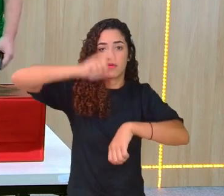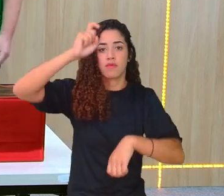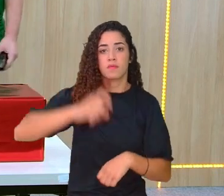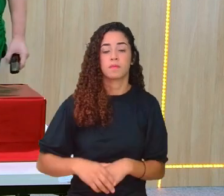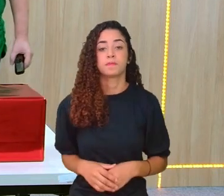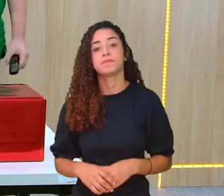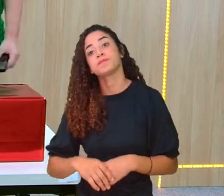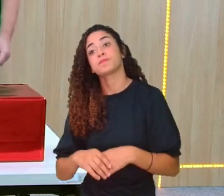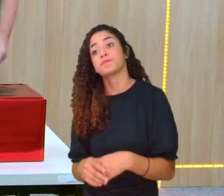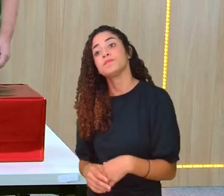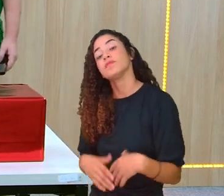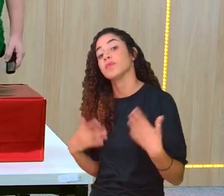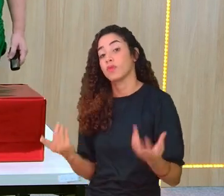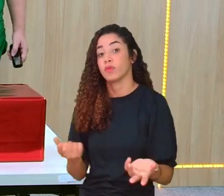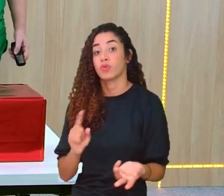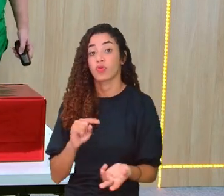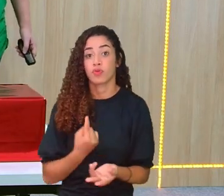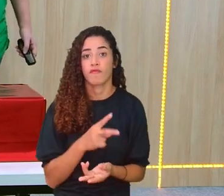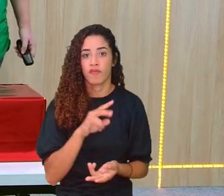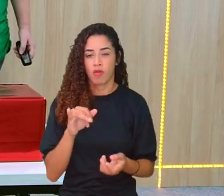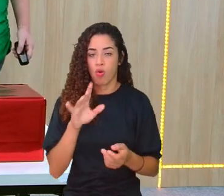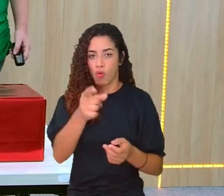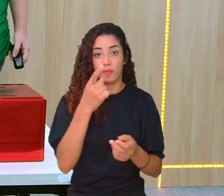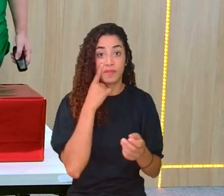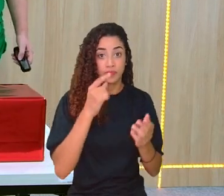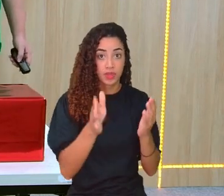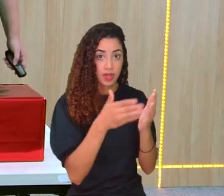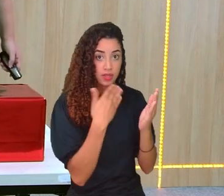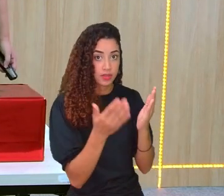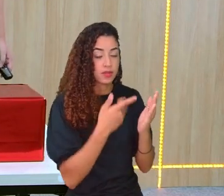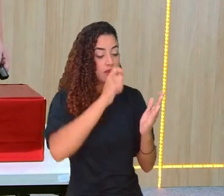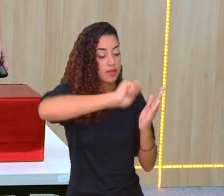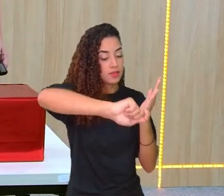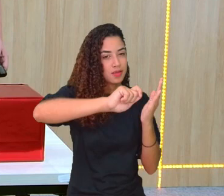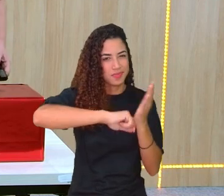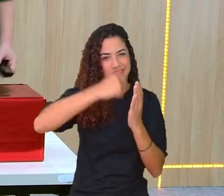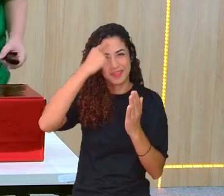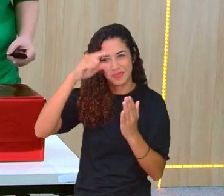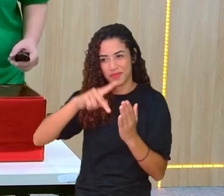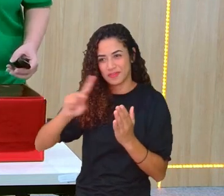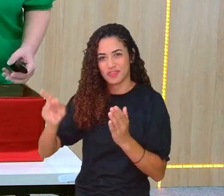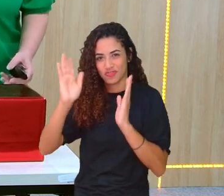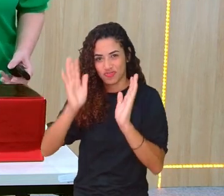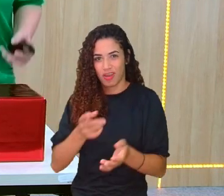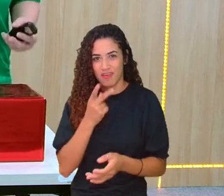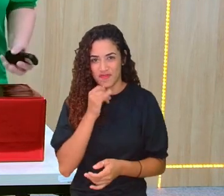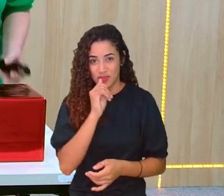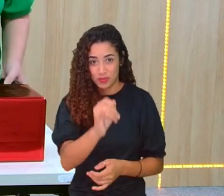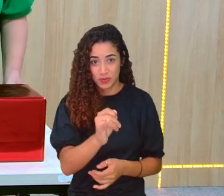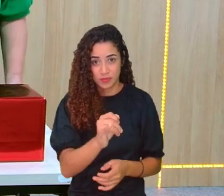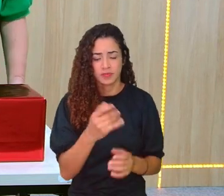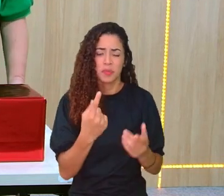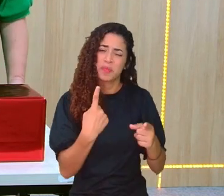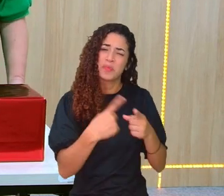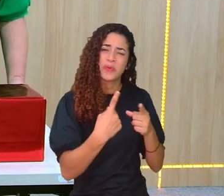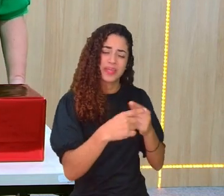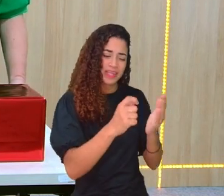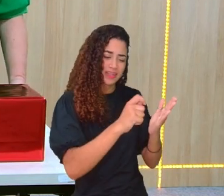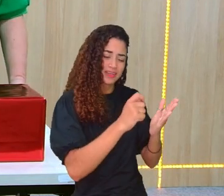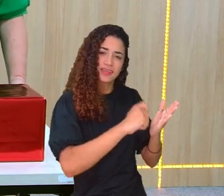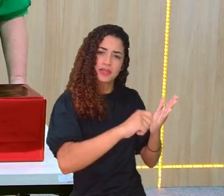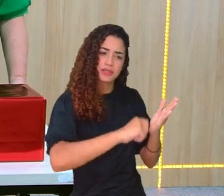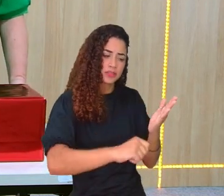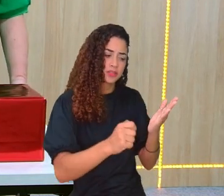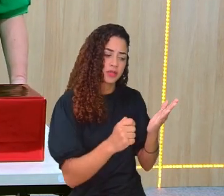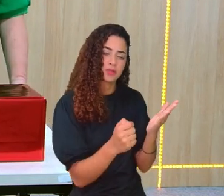A gente vai, pegue seu caderno e lápis, como a professora Marta tinha dito, por quê? Pegue seu caderno e lápis.